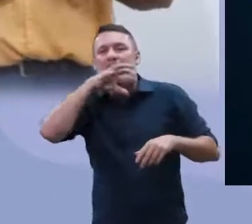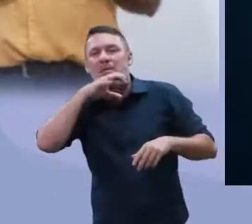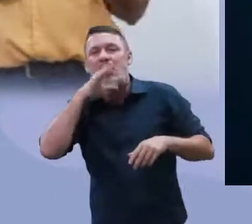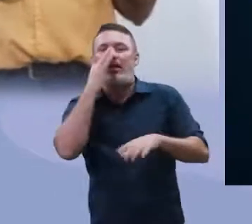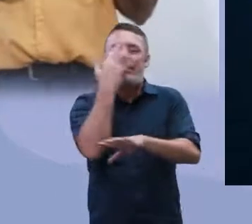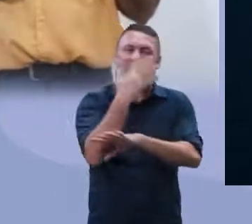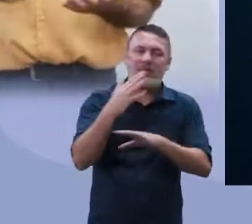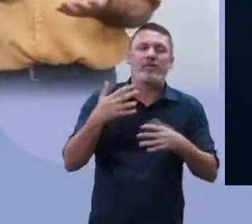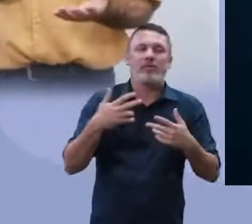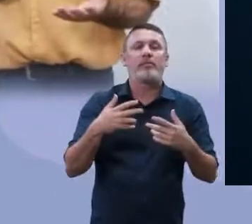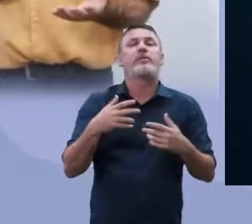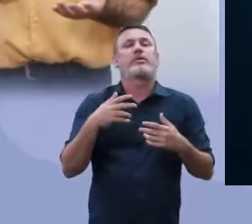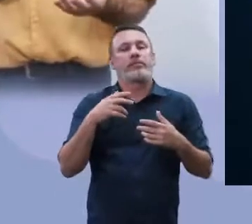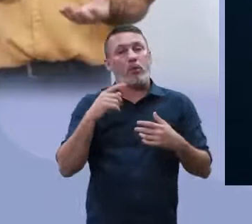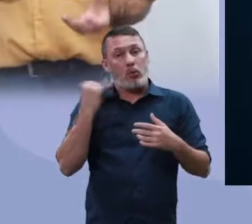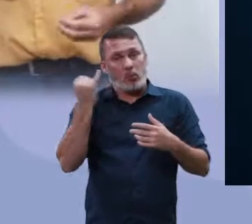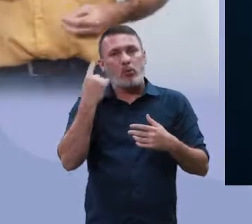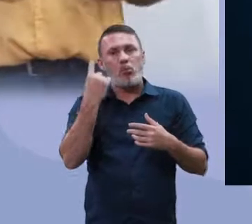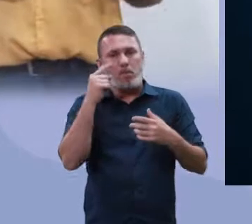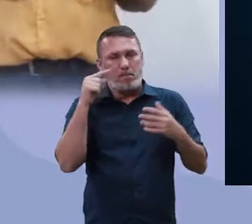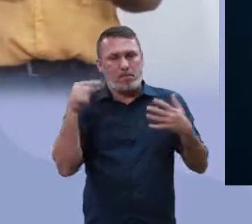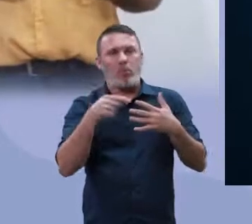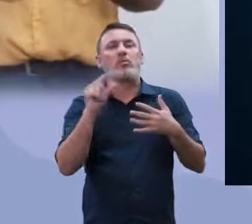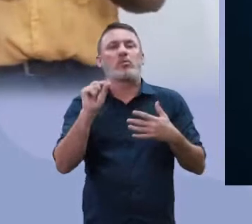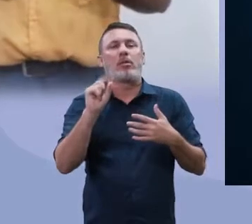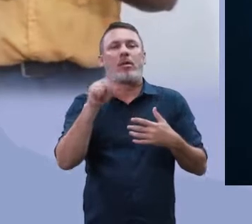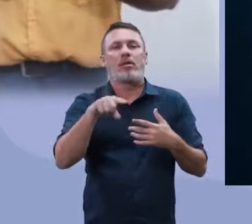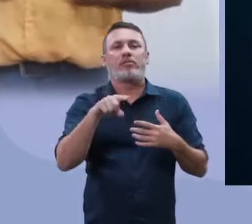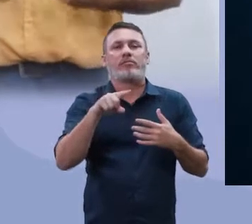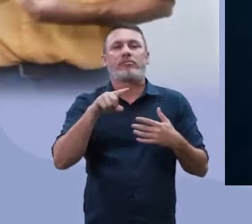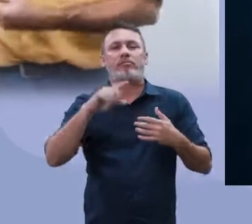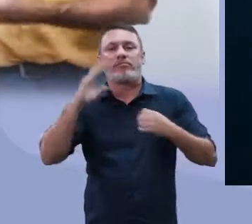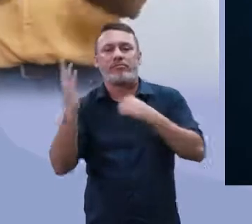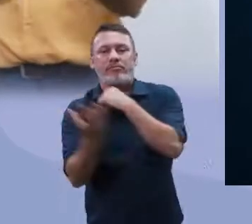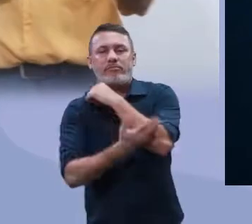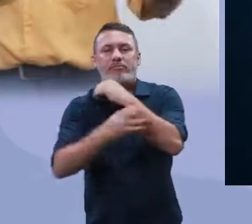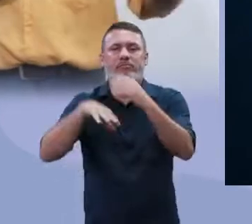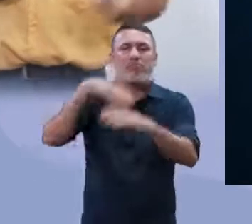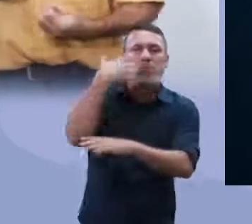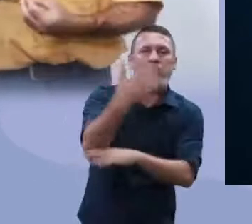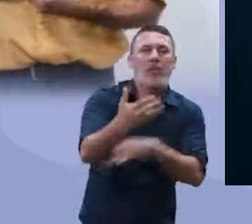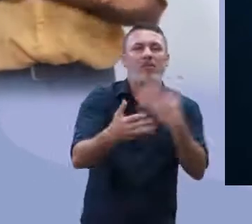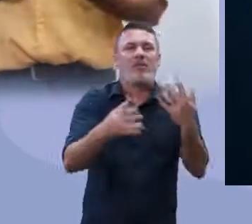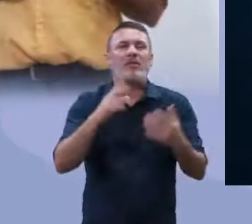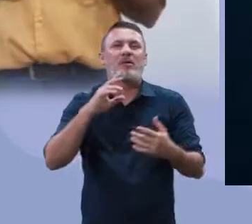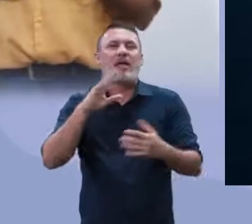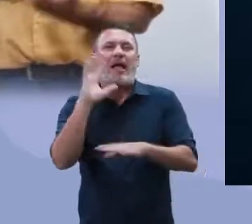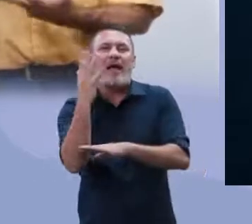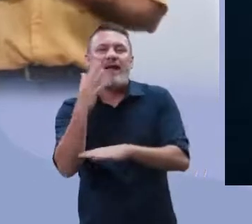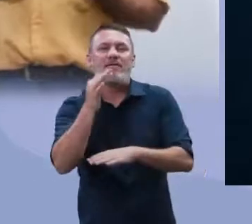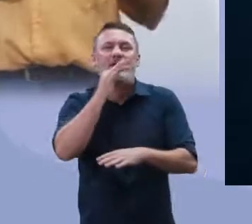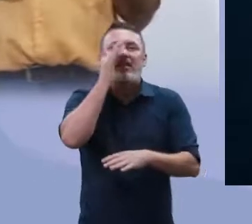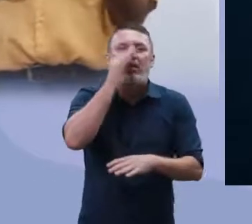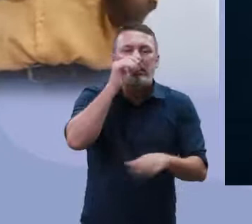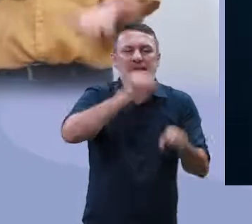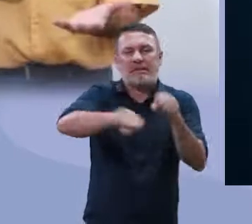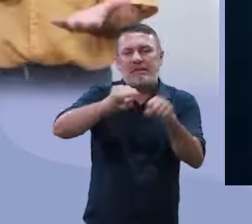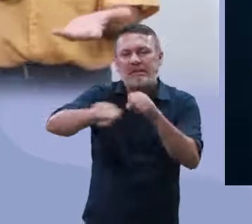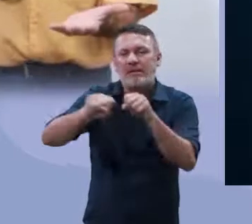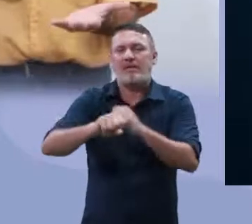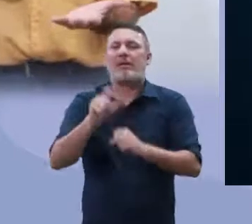a questão ligada ao desmatamento, né, onde você vai ter aí a destruição dos recursos